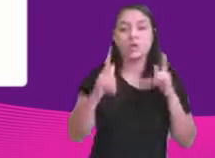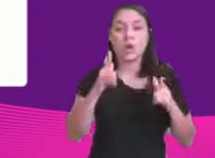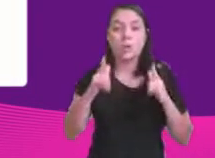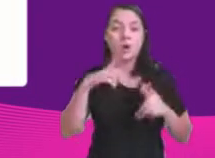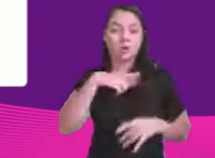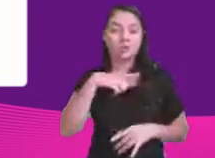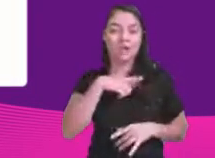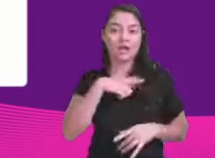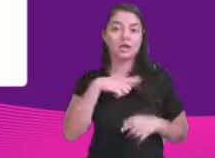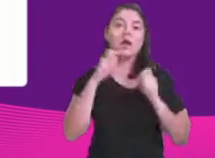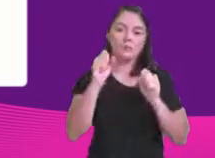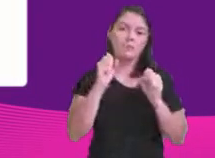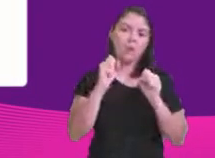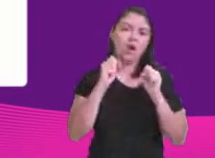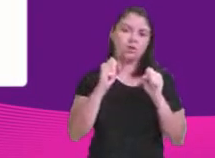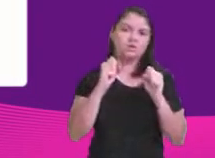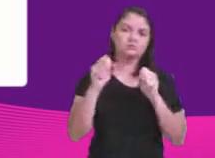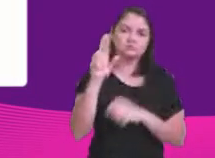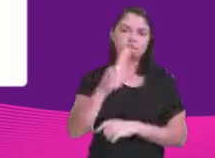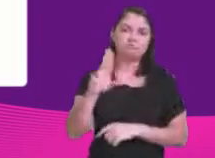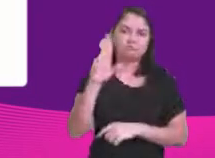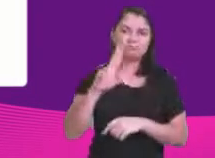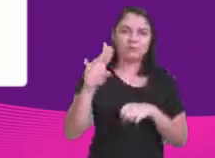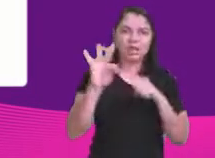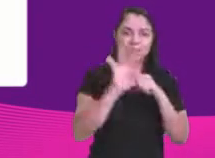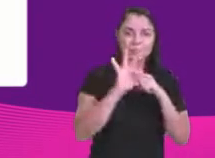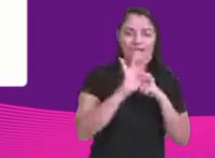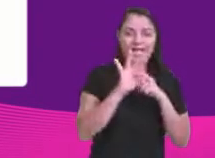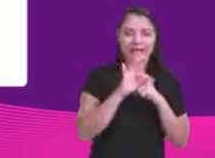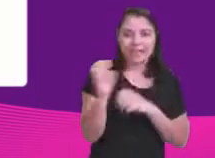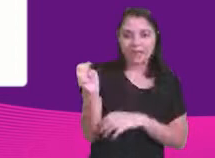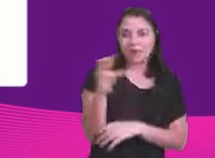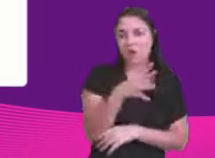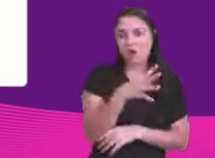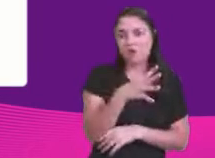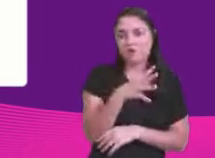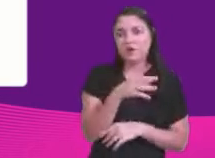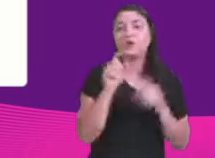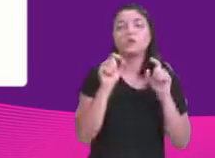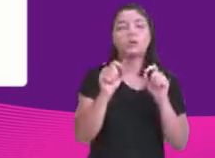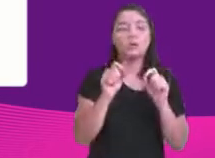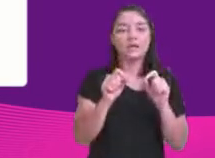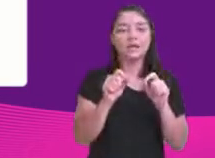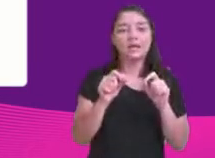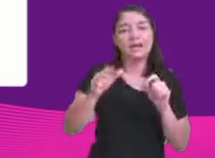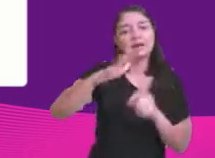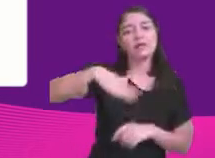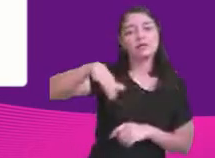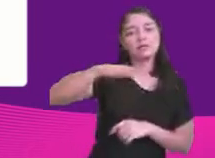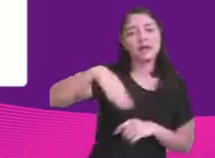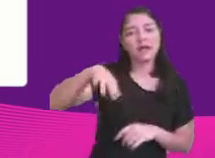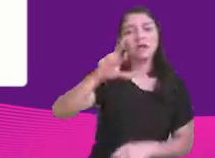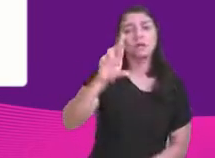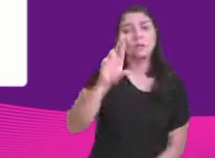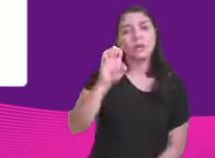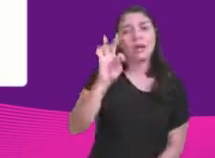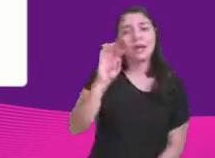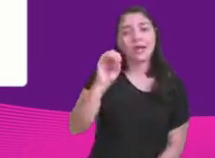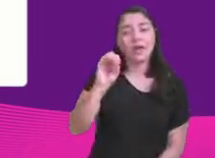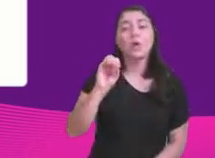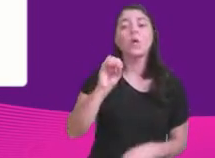posso lançar mão de uma técnica nova, que seria a abordagem do terço distal do reto por via